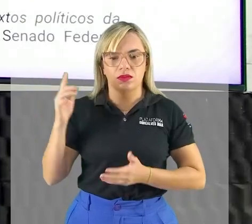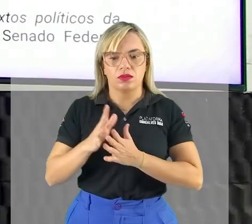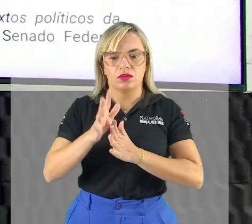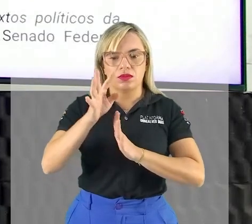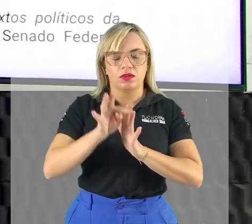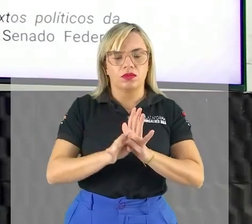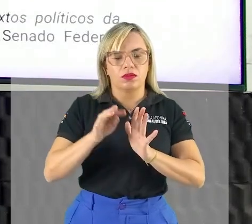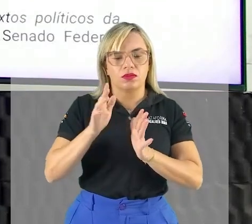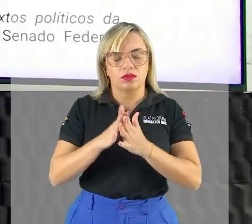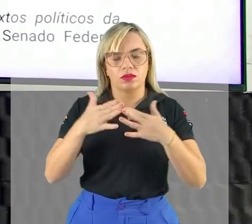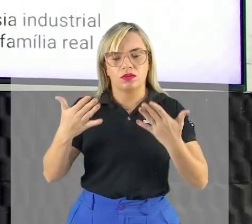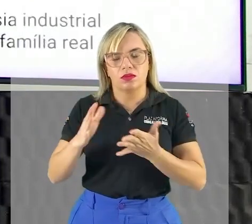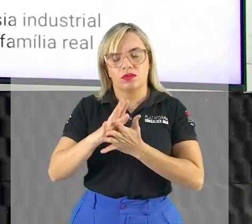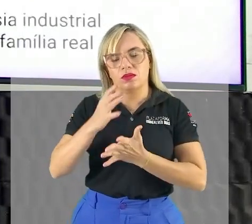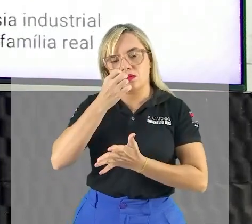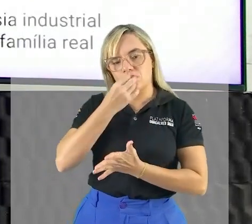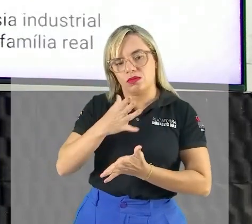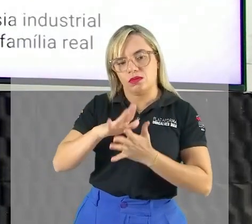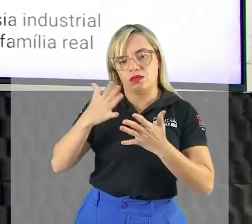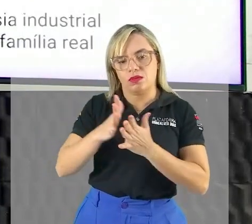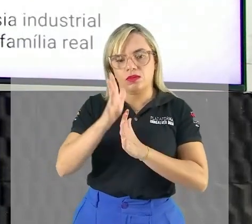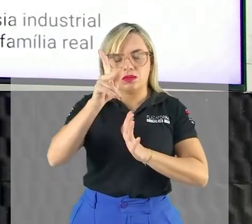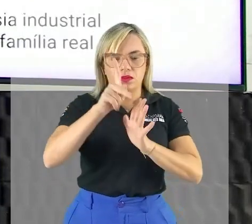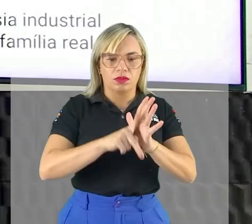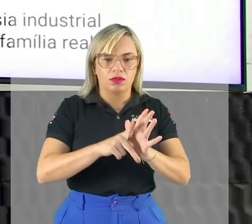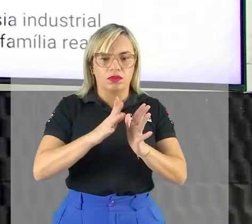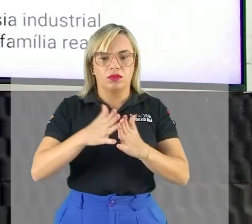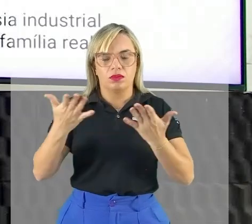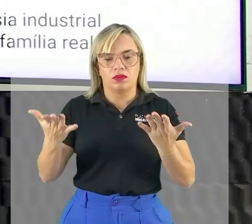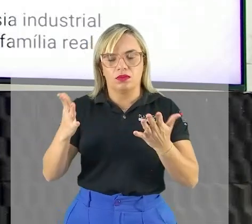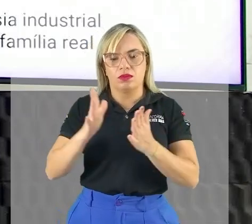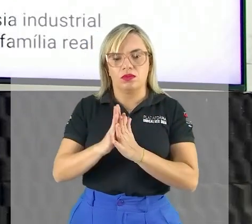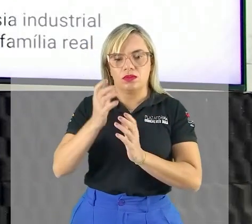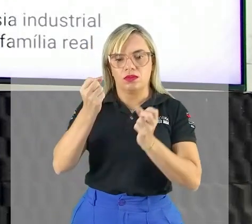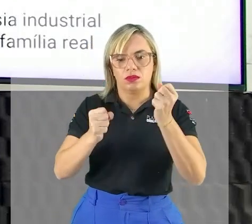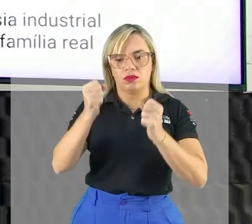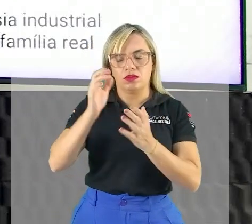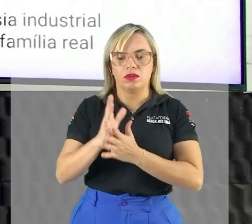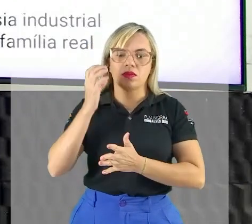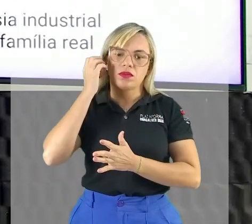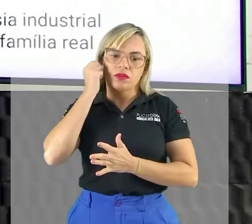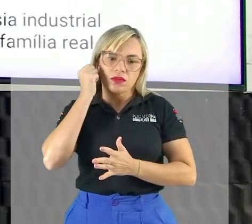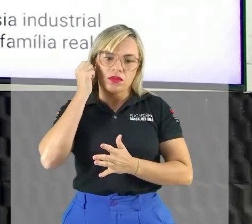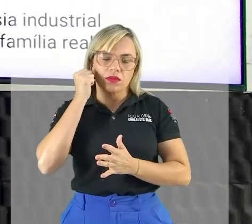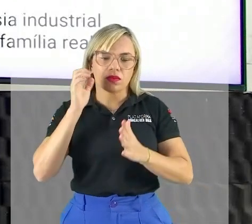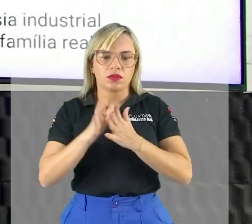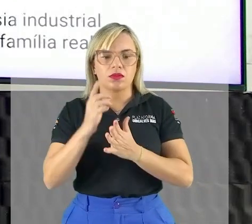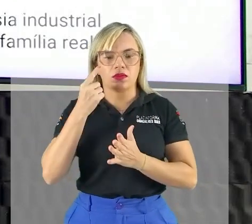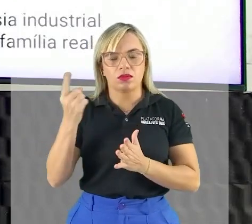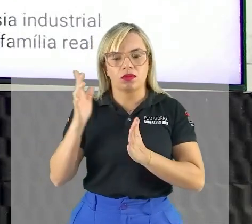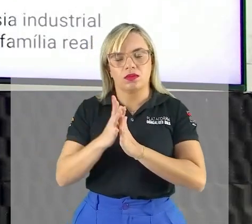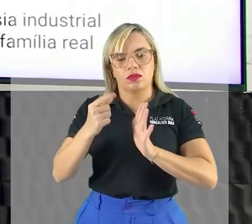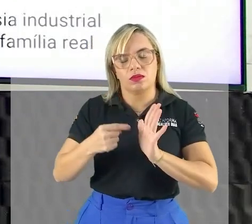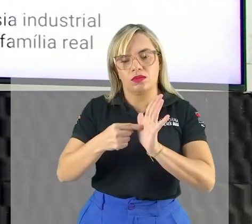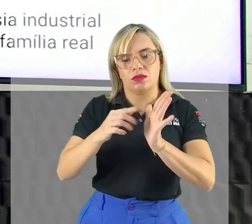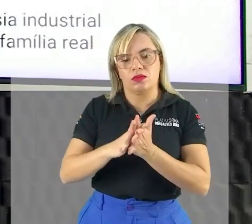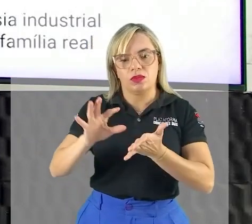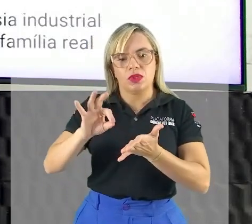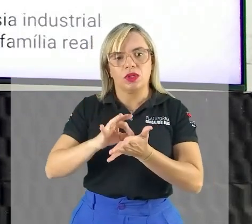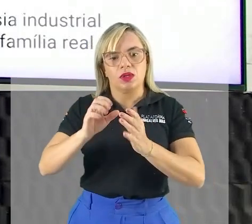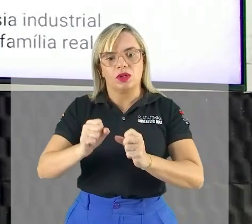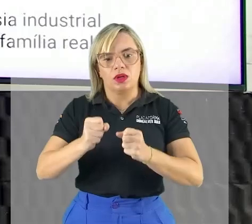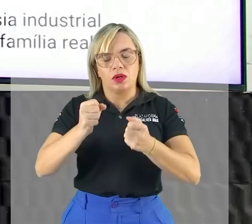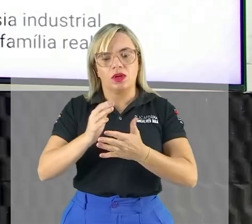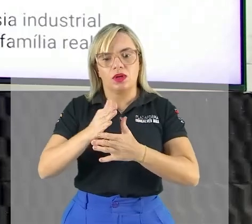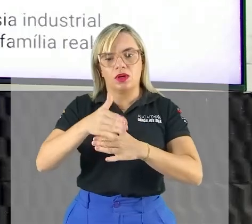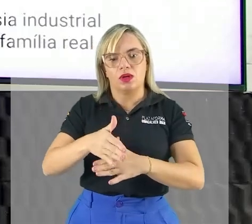1808 bom o projeto né industrializante de Dom João conforme Expresso no avará não se